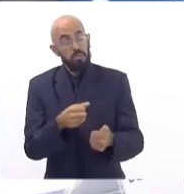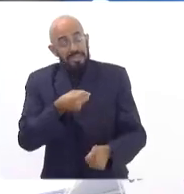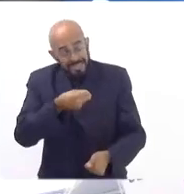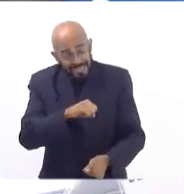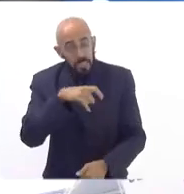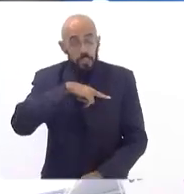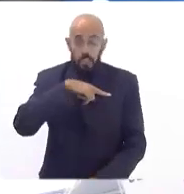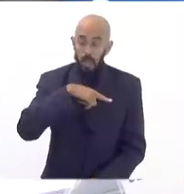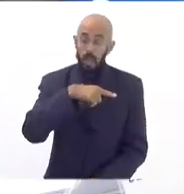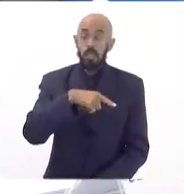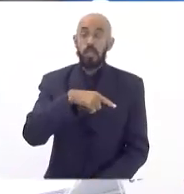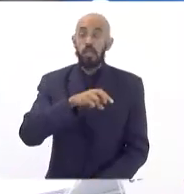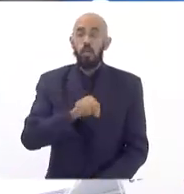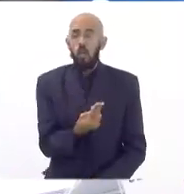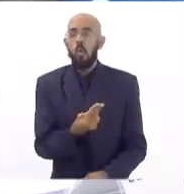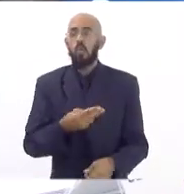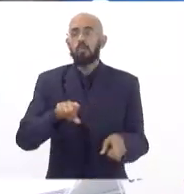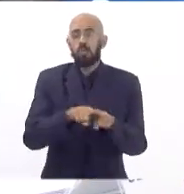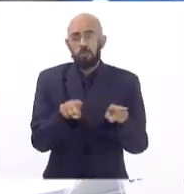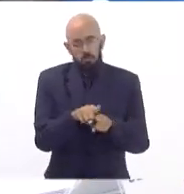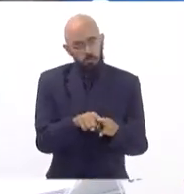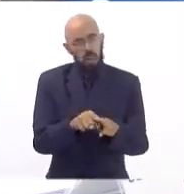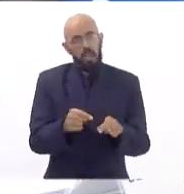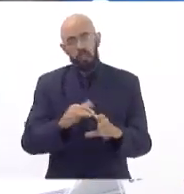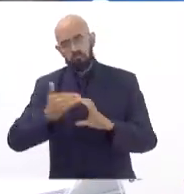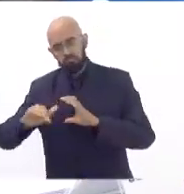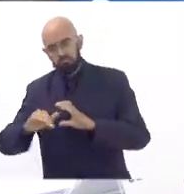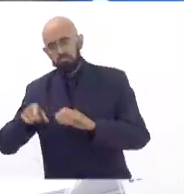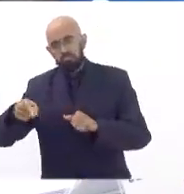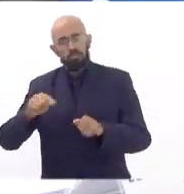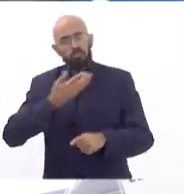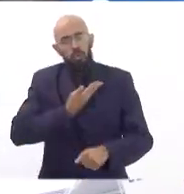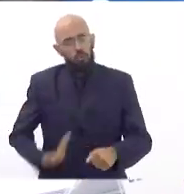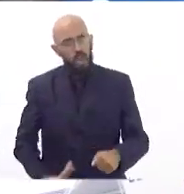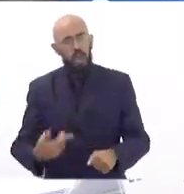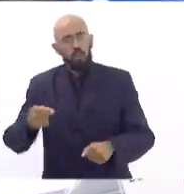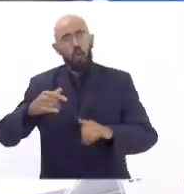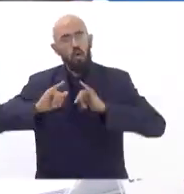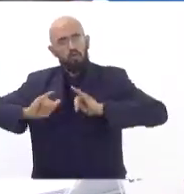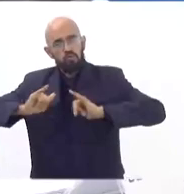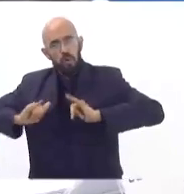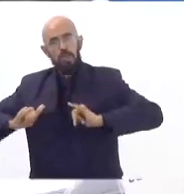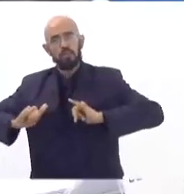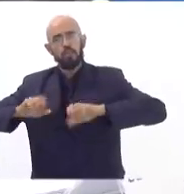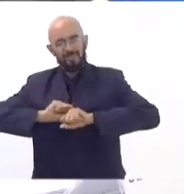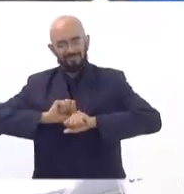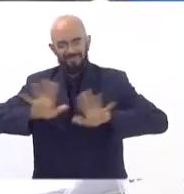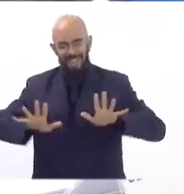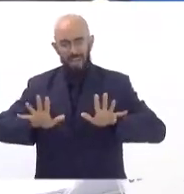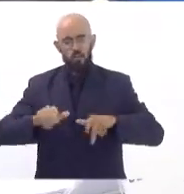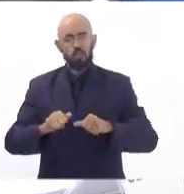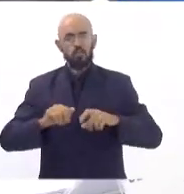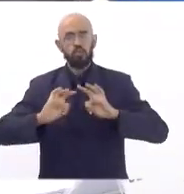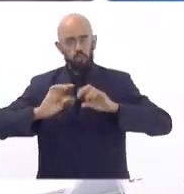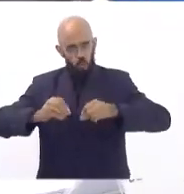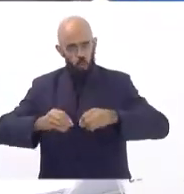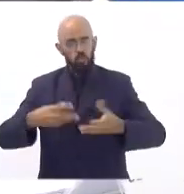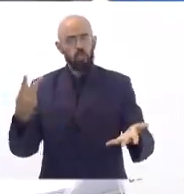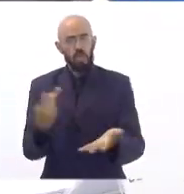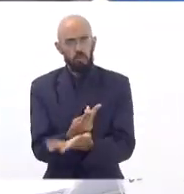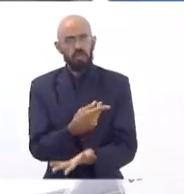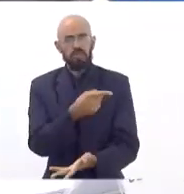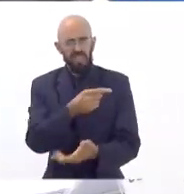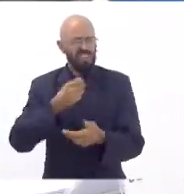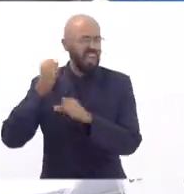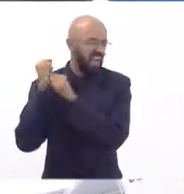alguma solução algum encaminhamento que você que ele apresenta secar e Allan ao Governador com Total transparência do drama que já vi